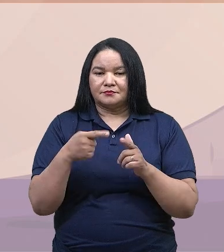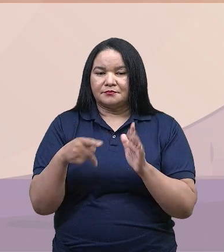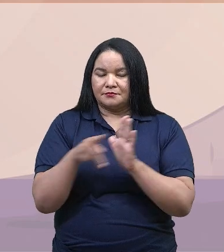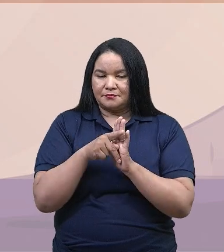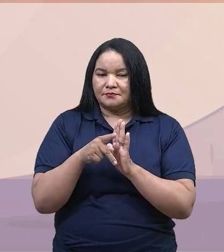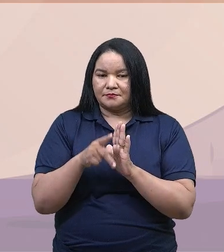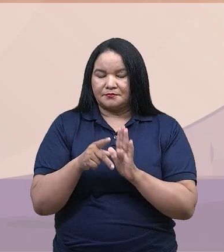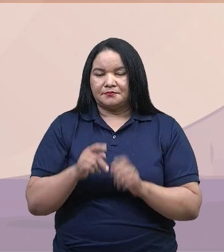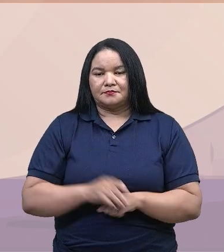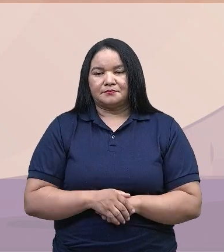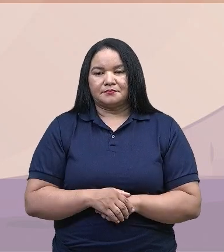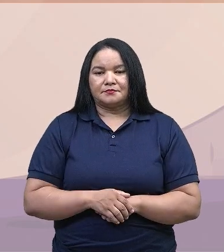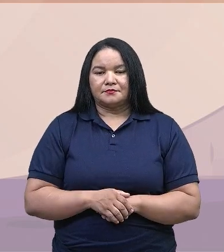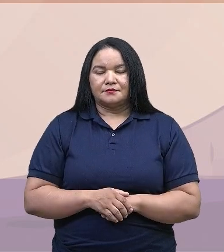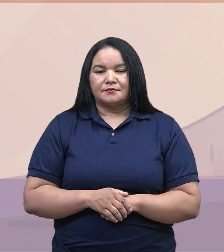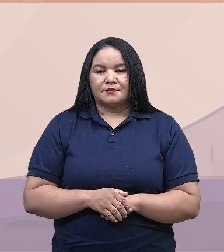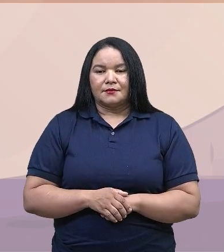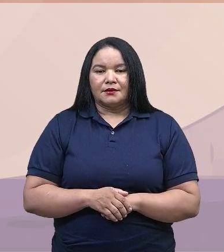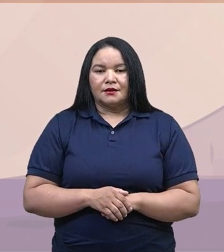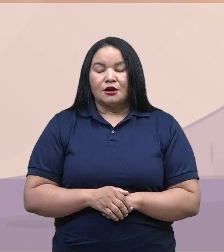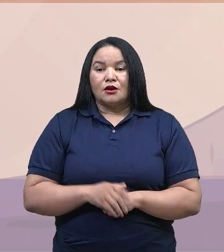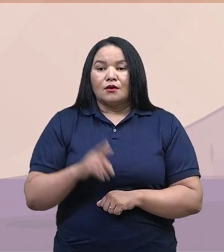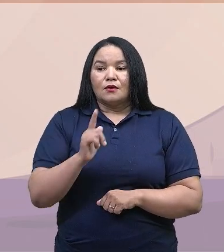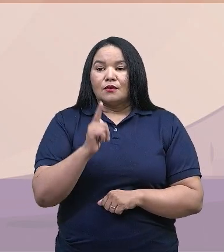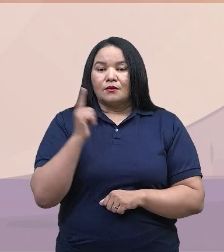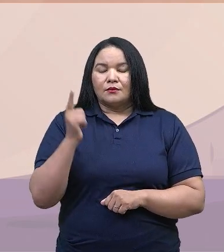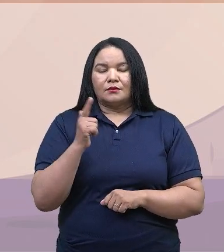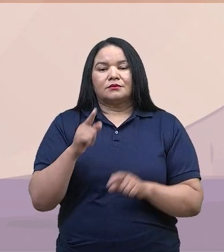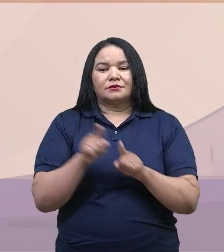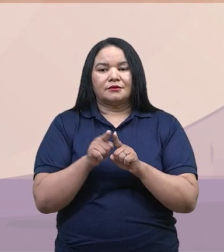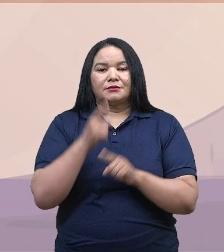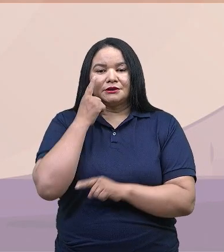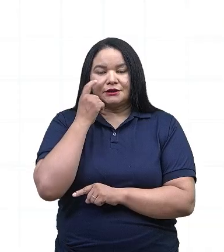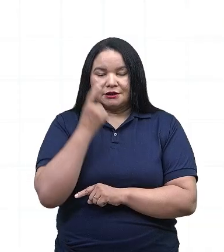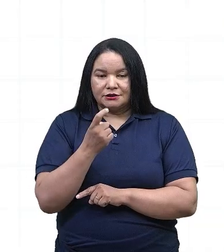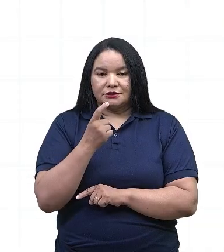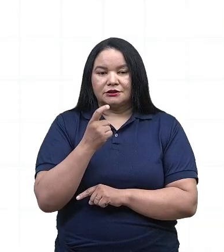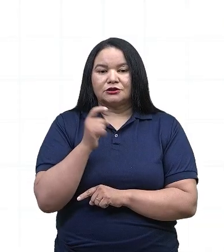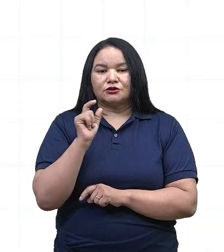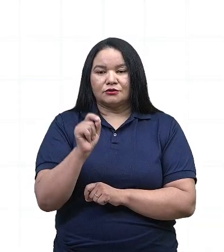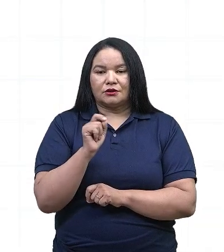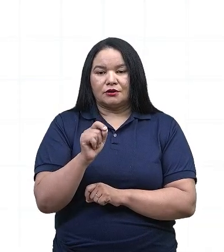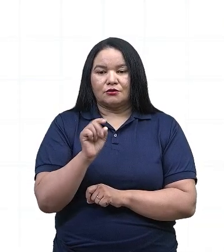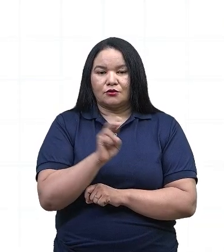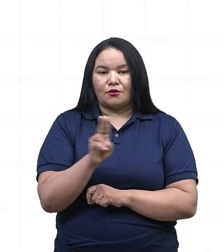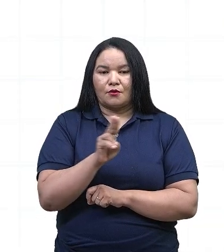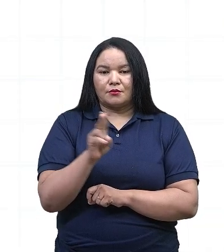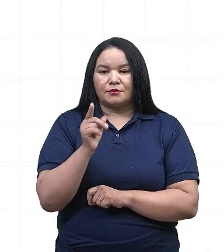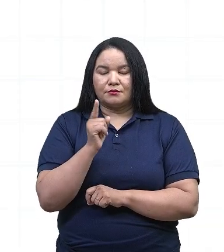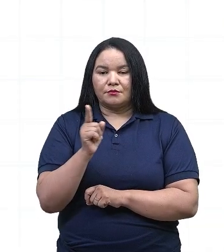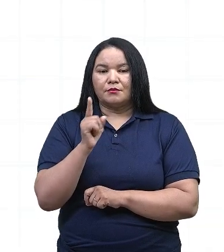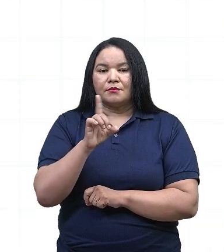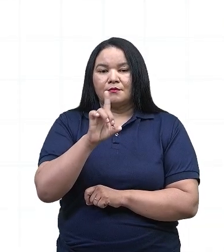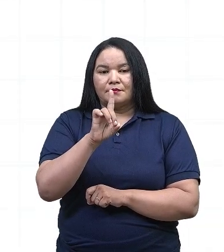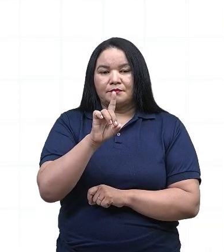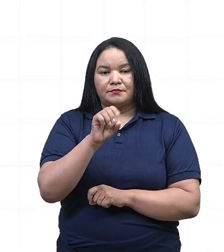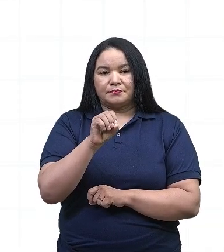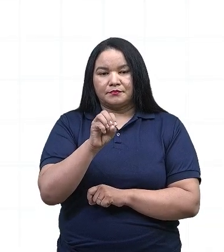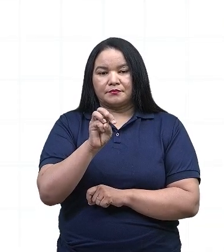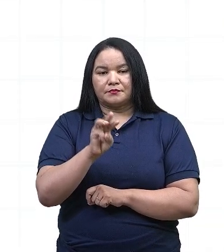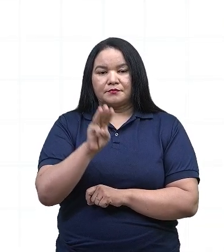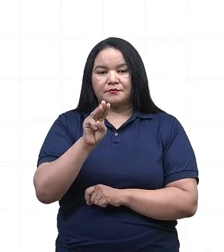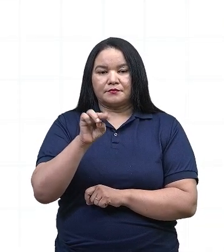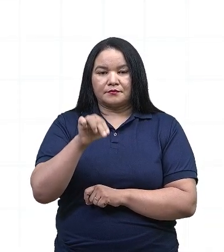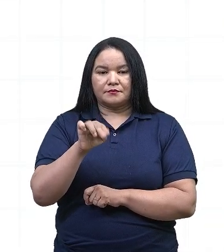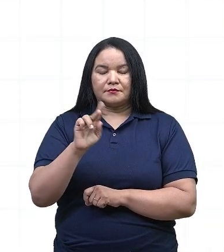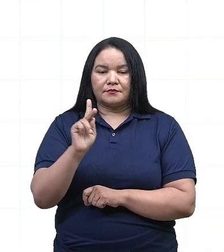adequado. Outra modalidade muito fascinante, né, fantástica, é o downhill. É uma modalidade de velocidade